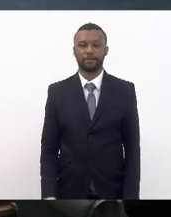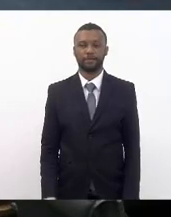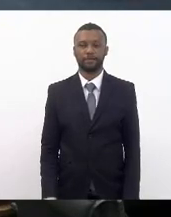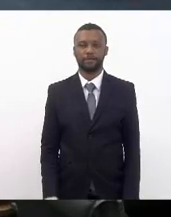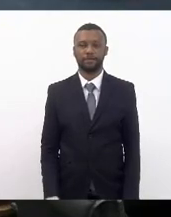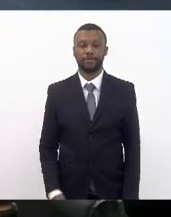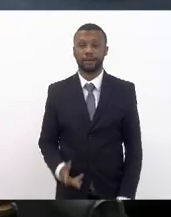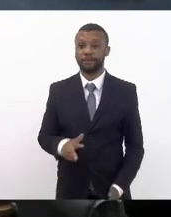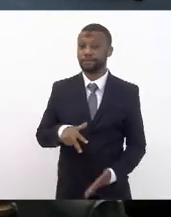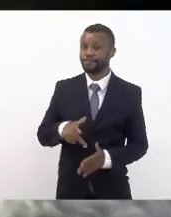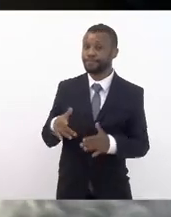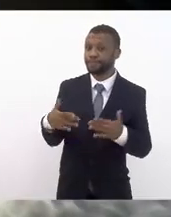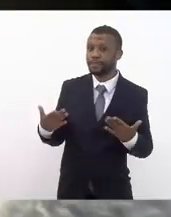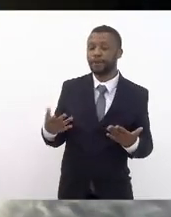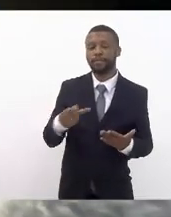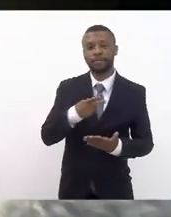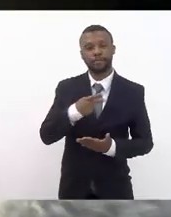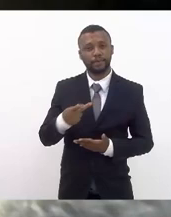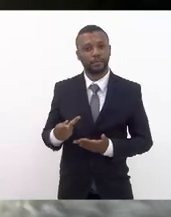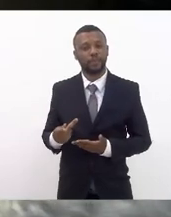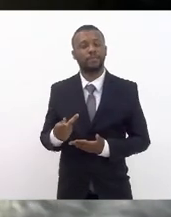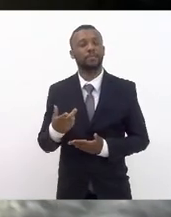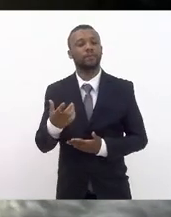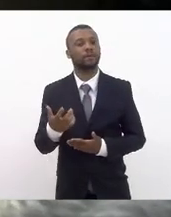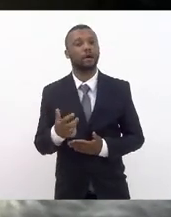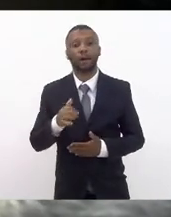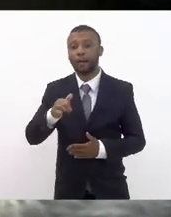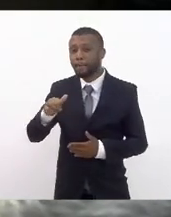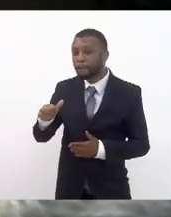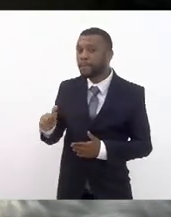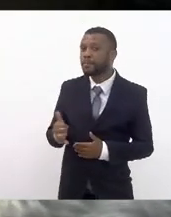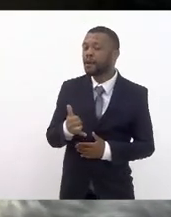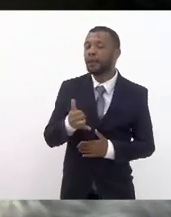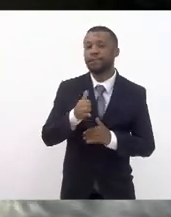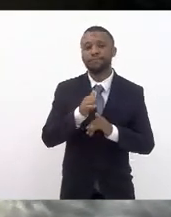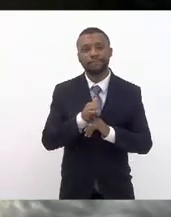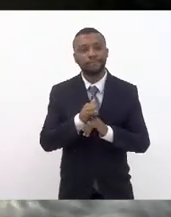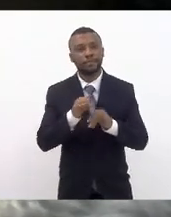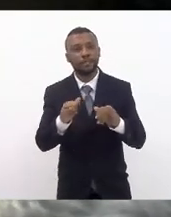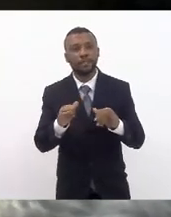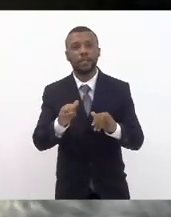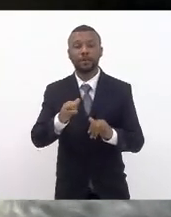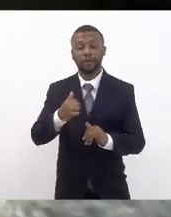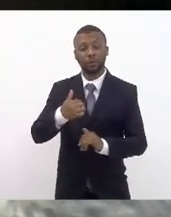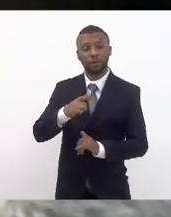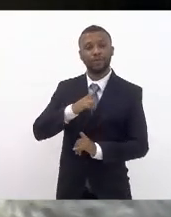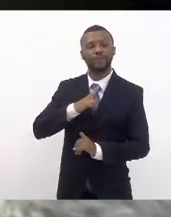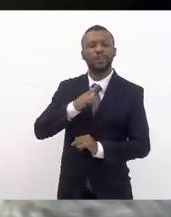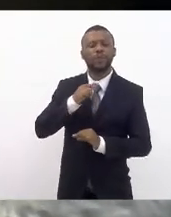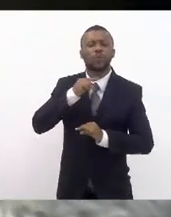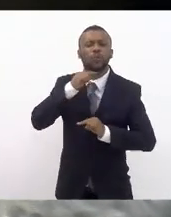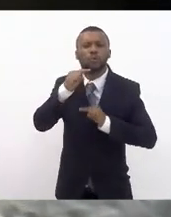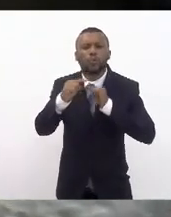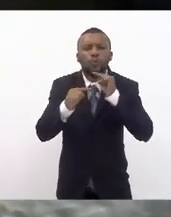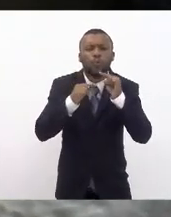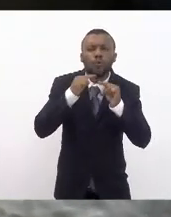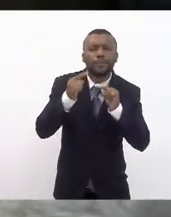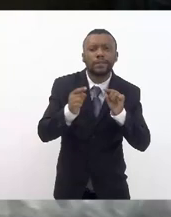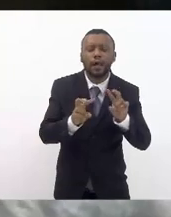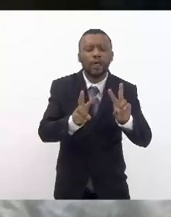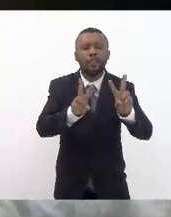Presidente, eu quero aproveitar e dizer que tive muitas dúvidas quanto à